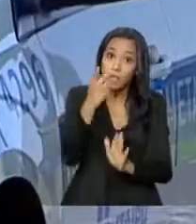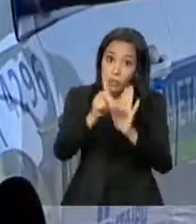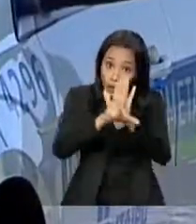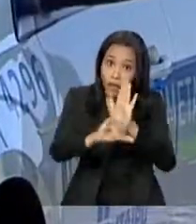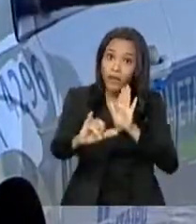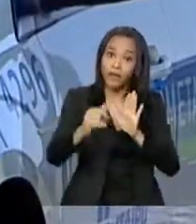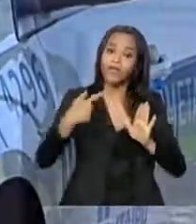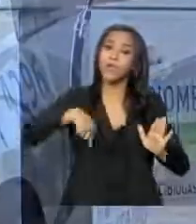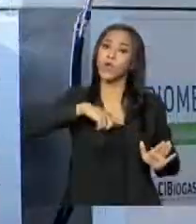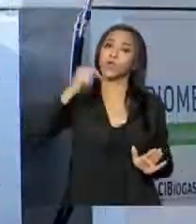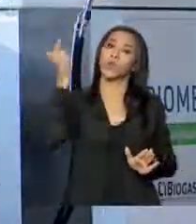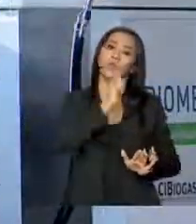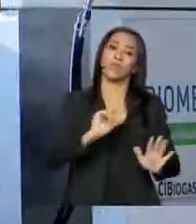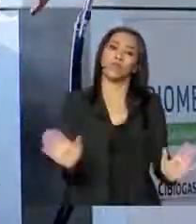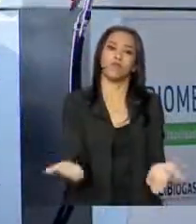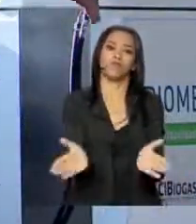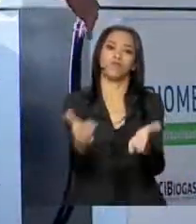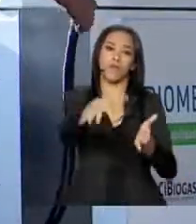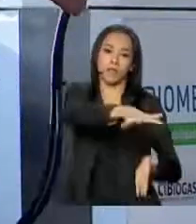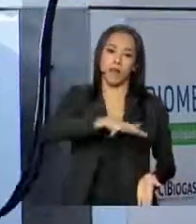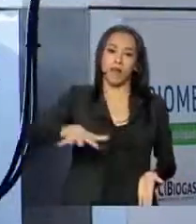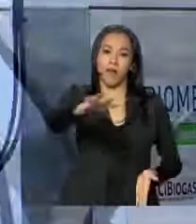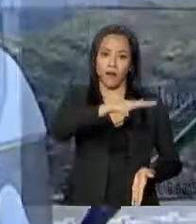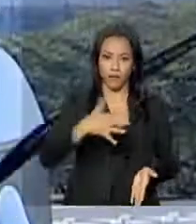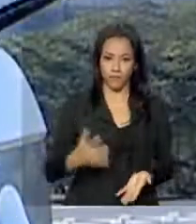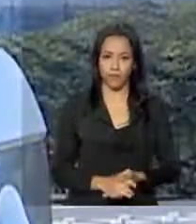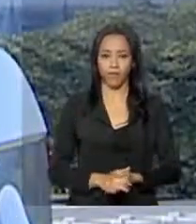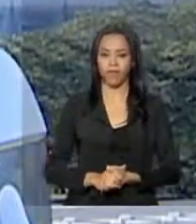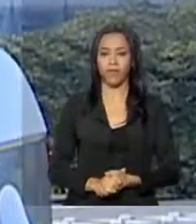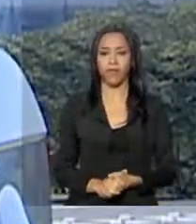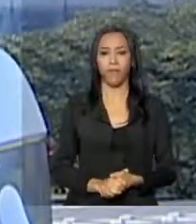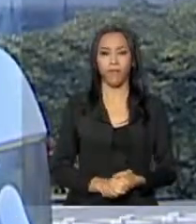consegue estimular esse mercado.